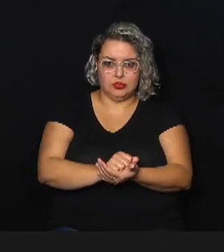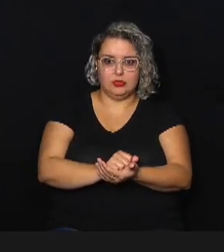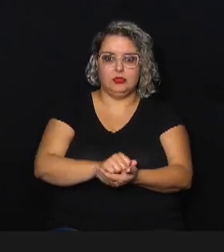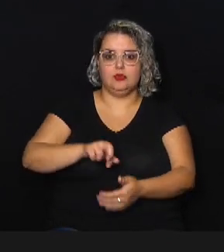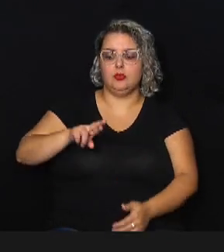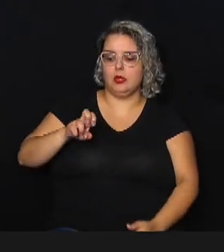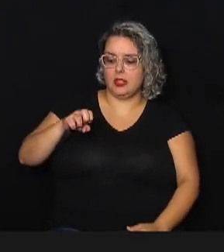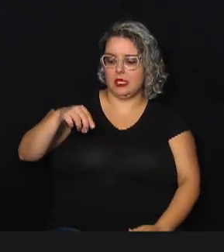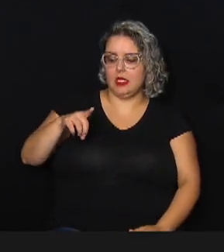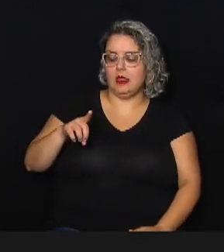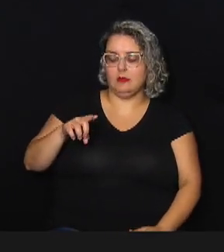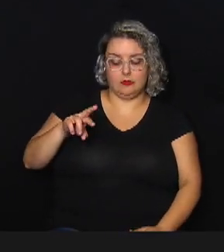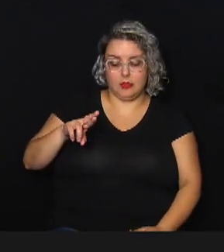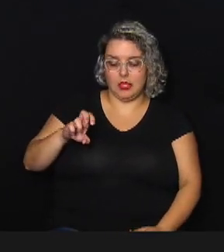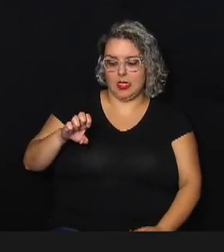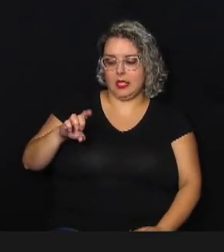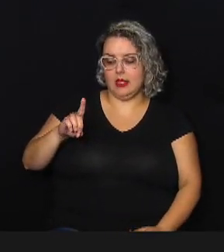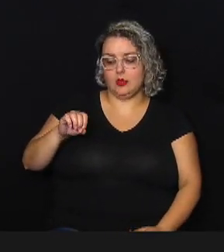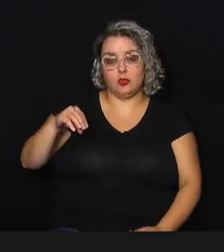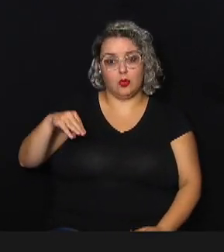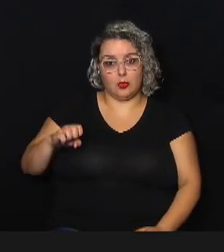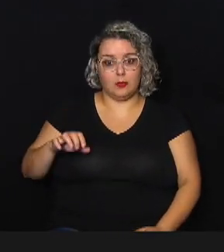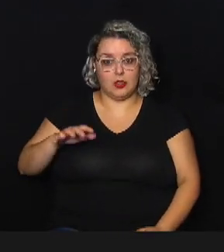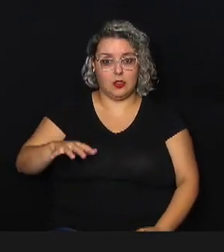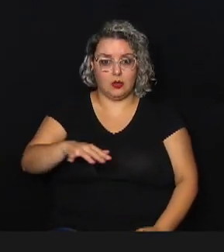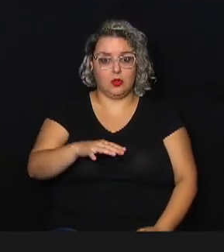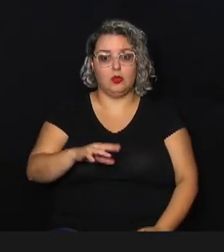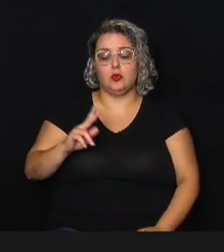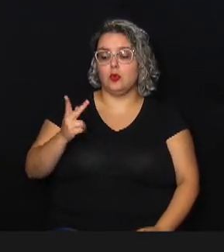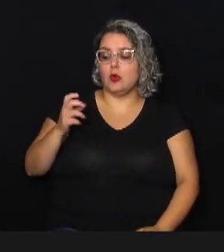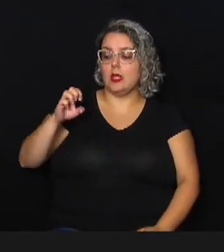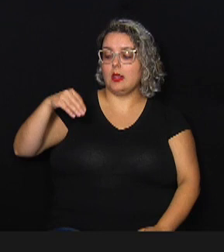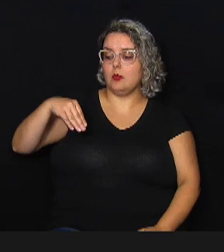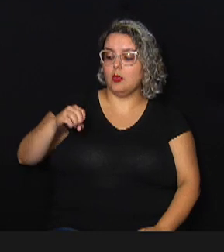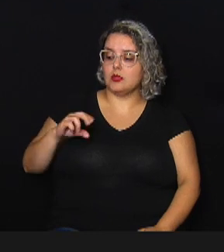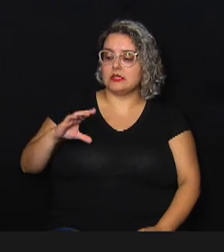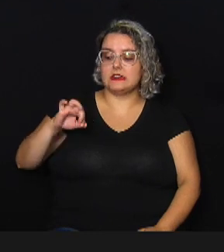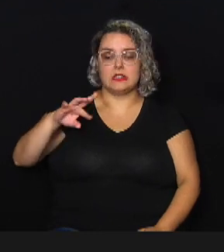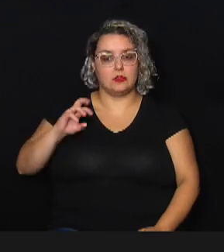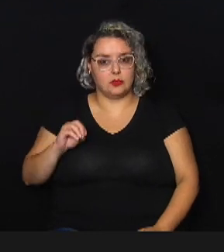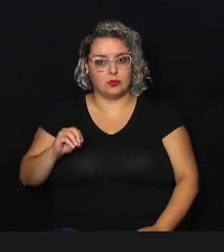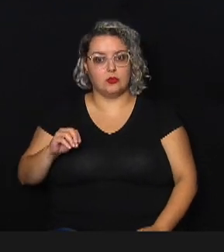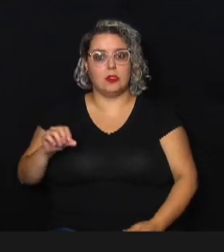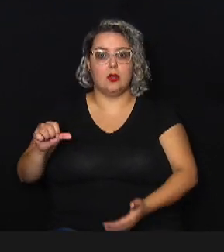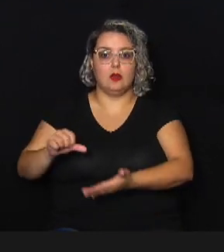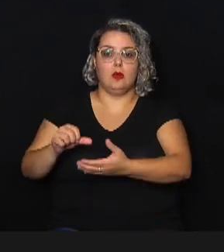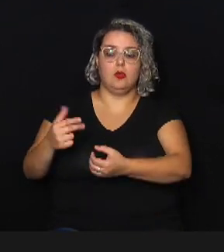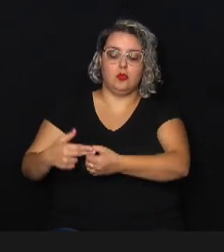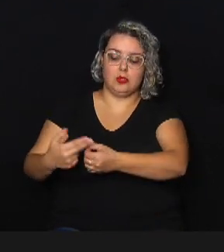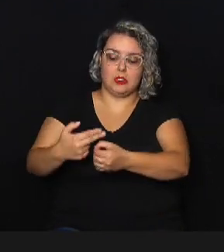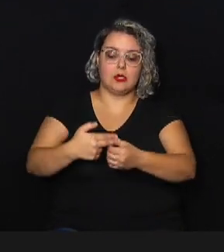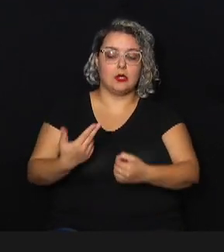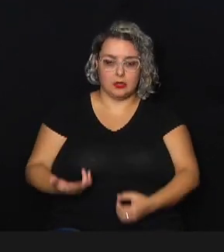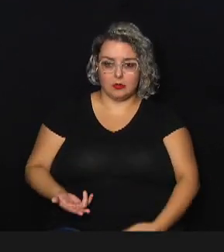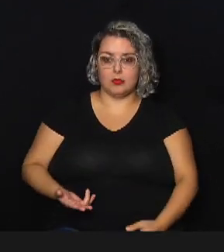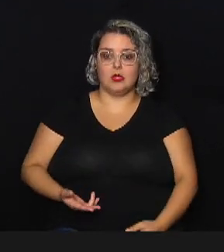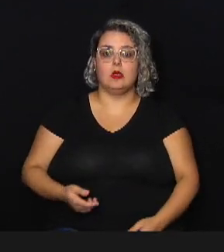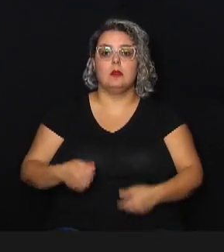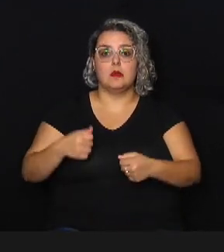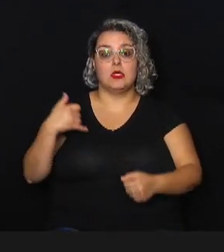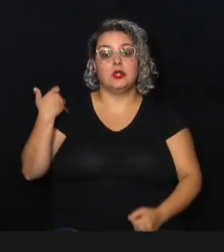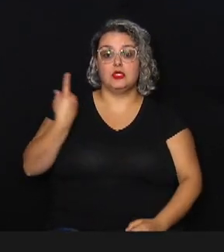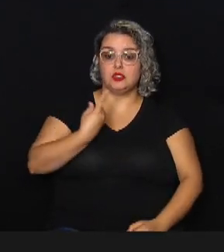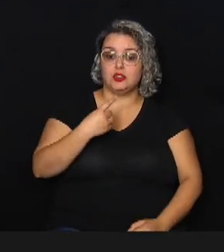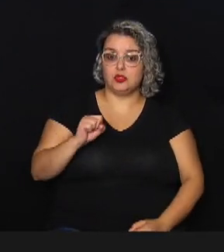Redome. Isso é feito na nossa região, aqui no Hemocentro da Unicamp, tá? O doador de medula, ele precisa ter entre 18